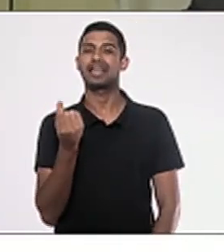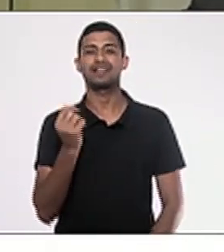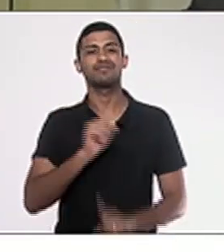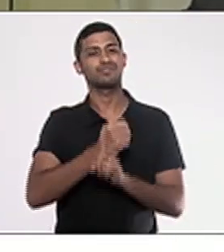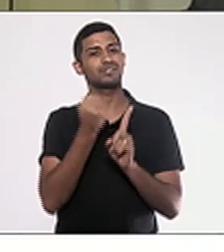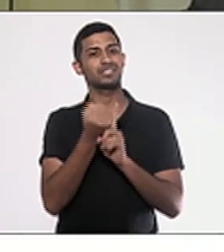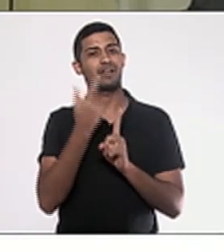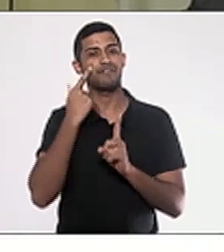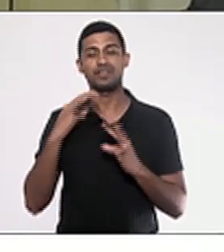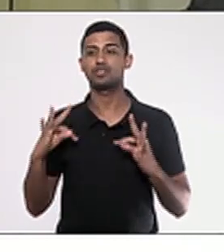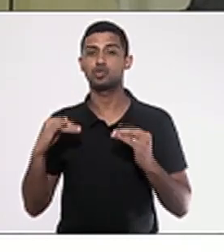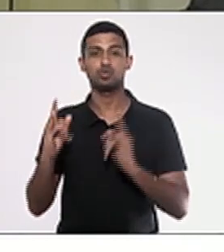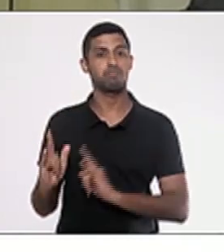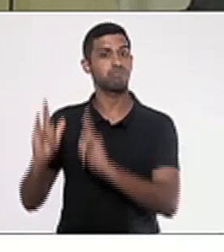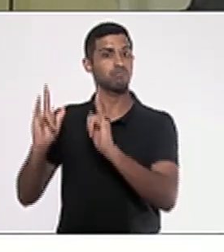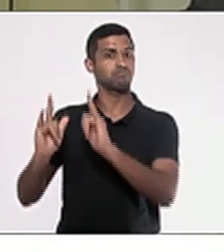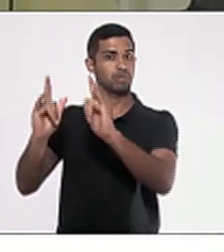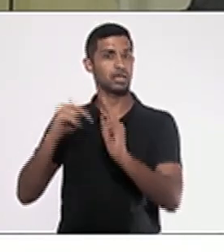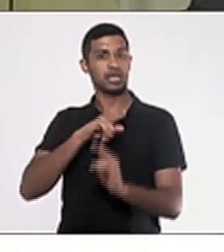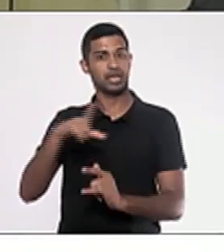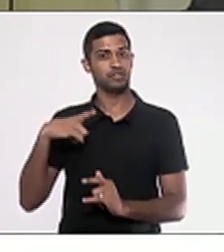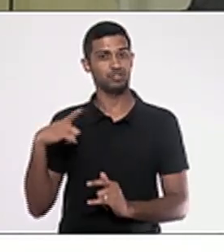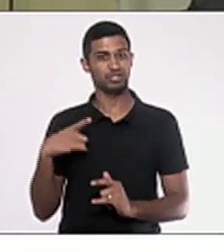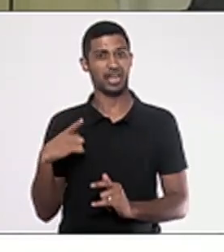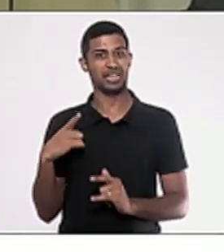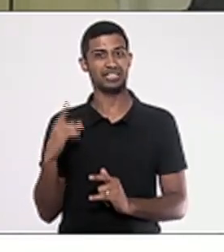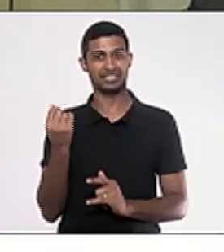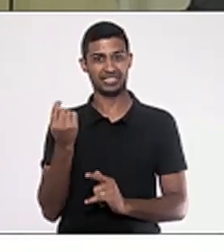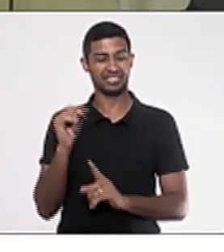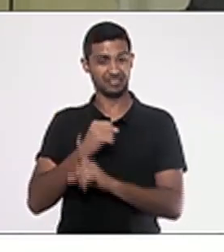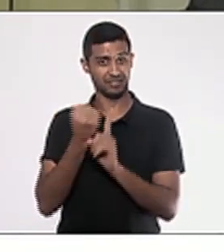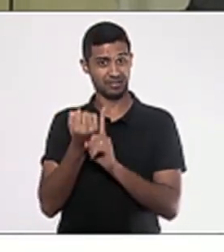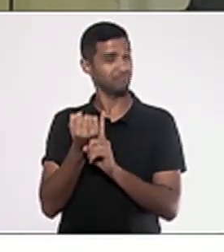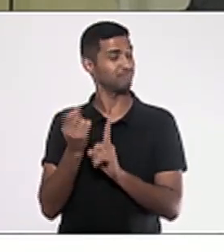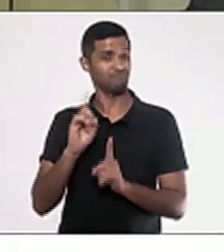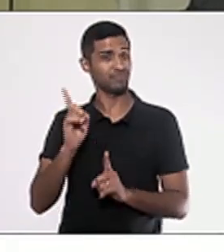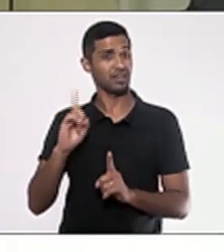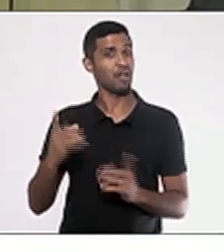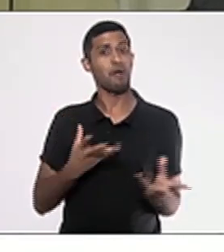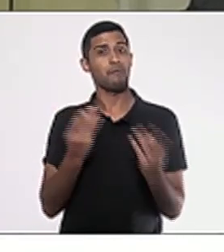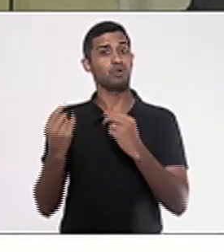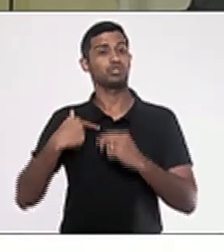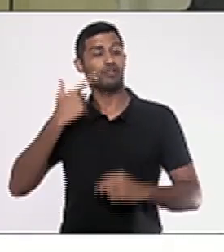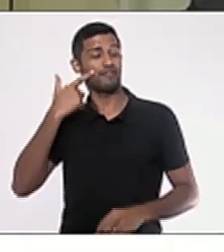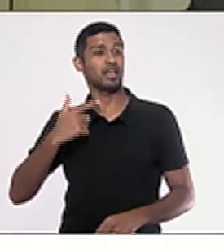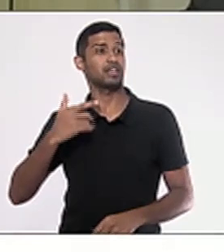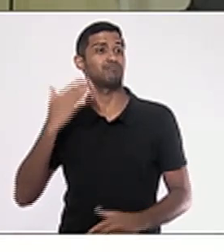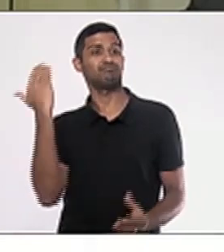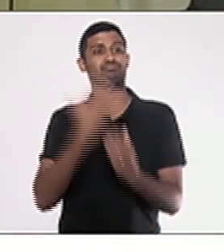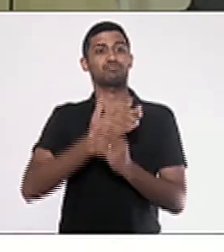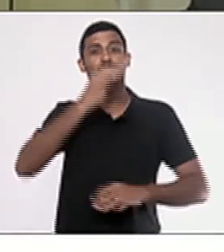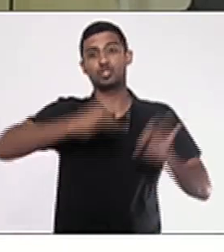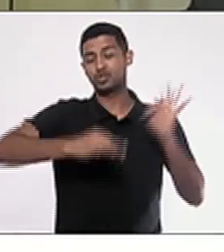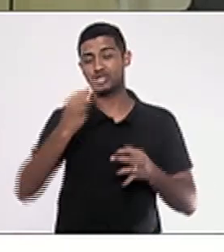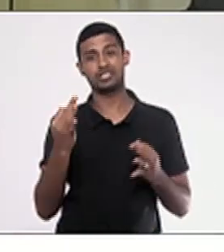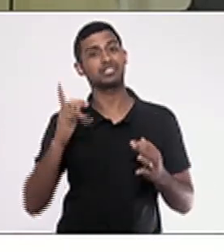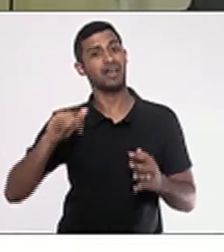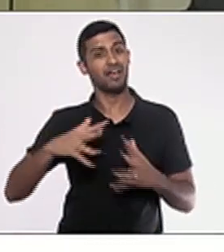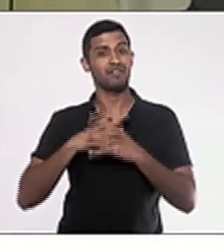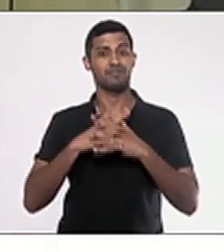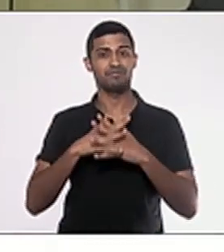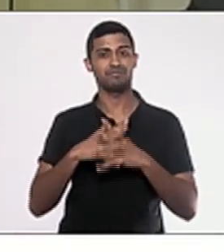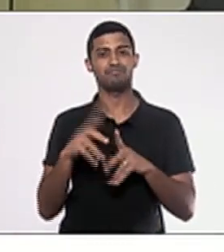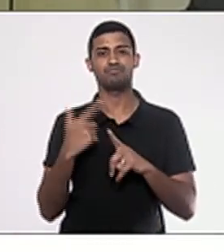os condomínios conseguem uma tarifa social. Muitos demandam judicialmente a tarifa social, o que é bastante complicado, porque